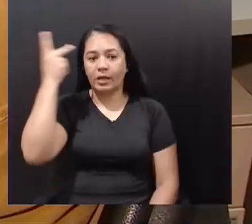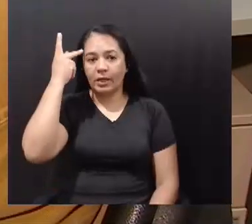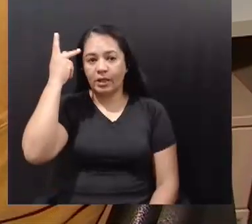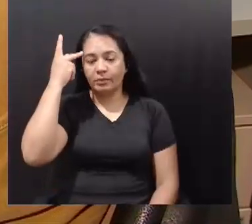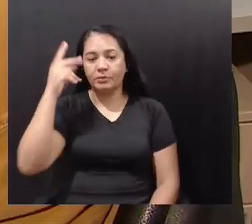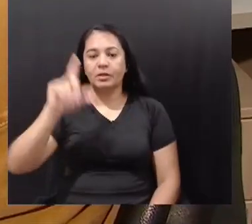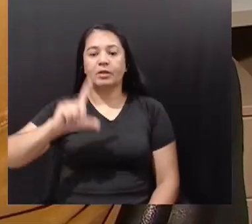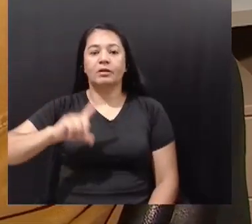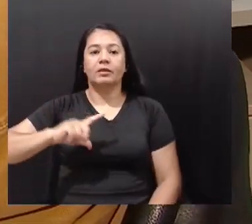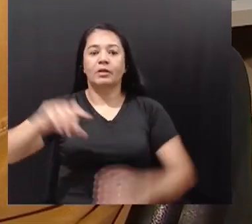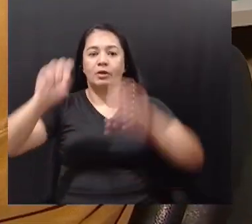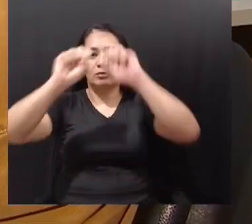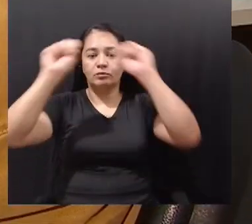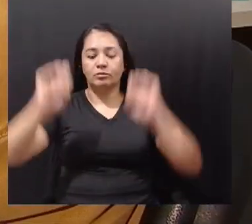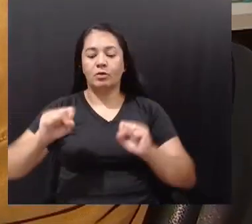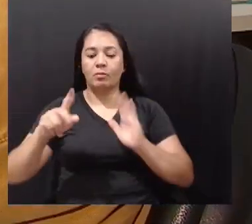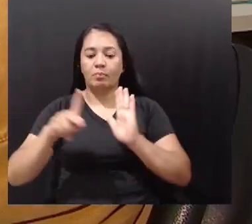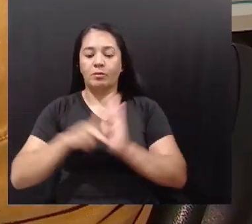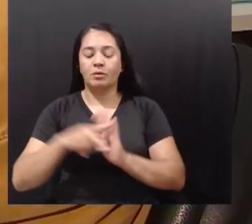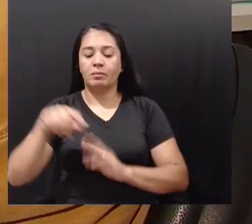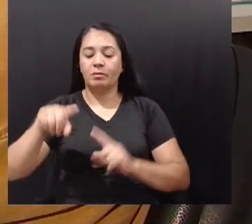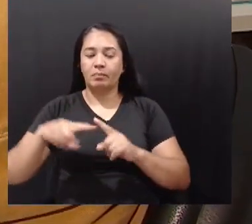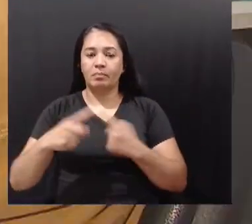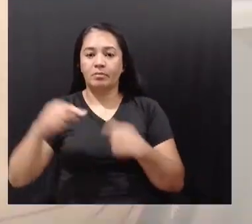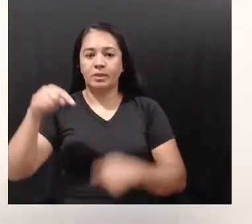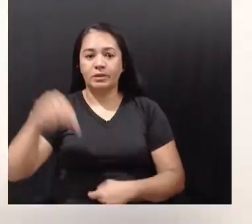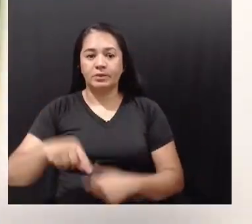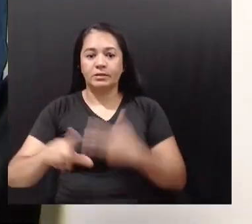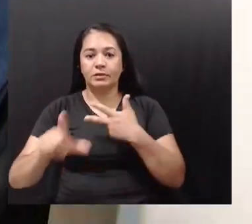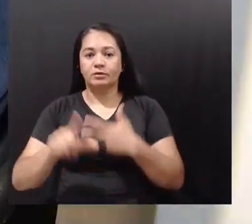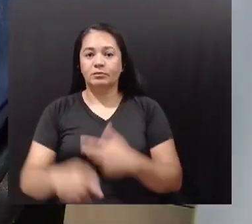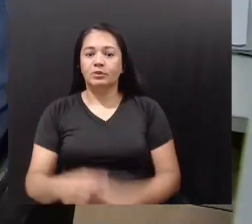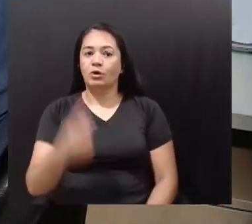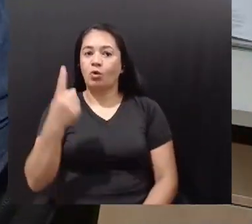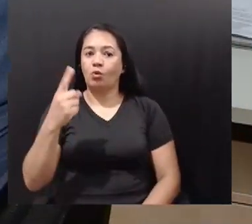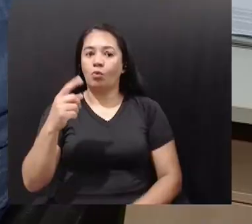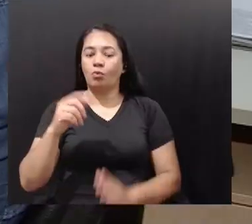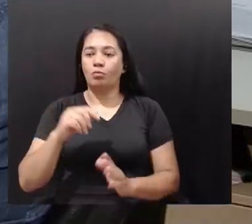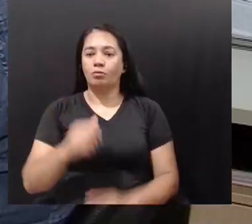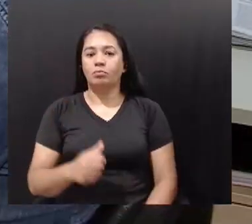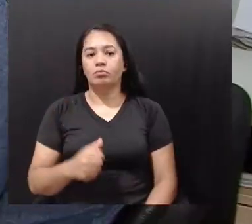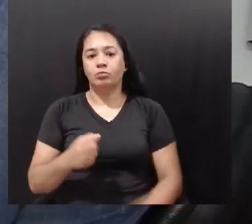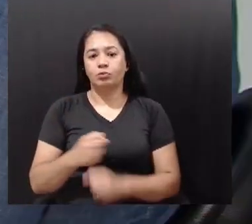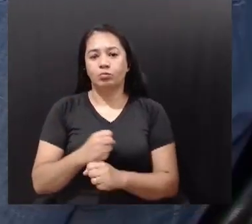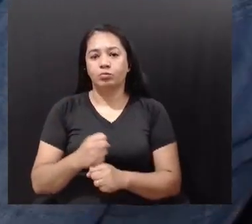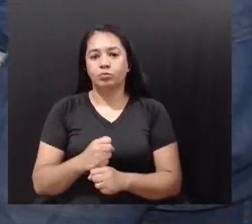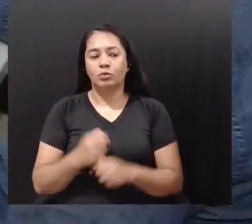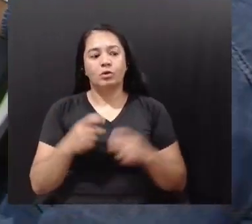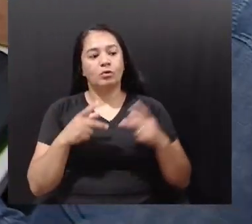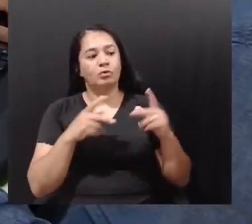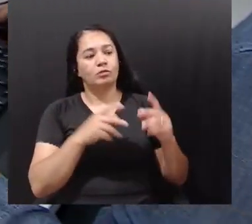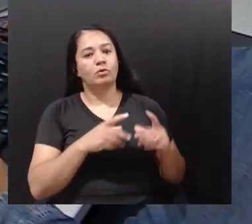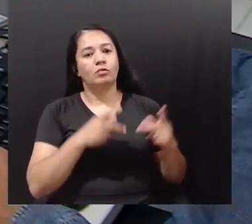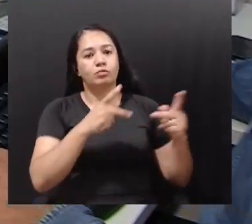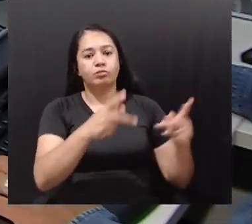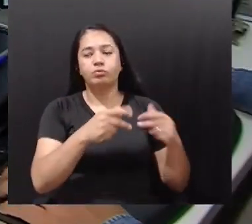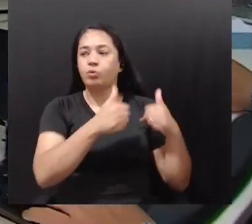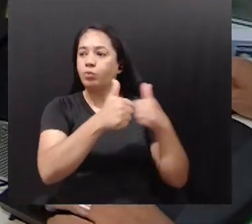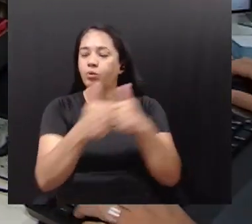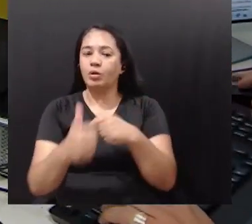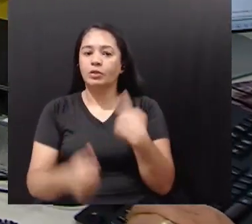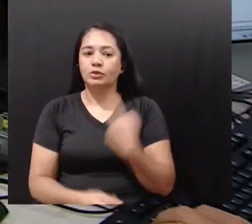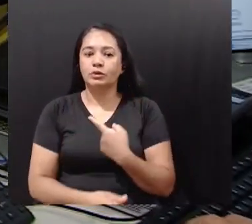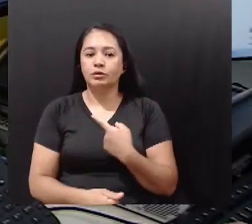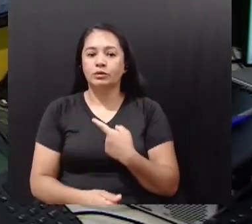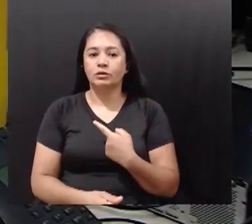aqui no Legislativo, eles vêm ao menos uma vez por ano fazer o acompanhamento das contas, e a gente faz toda essa interlocução,